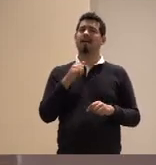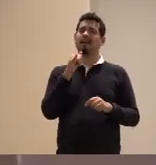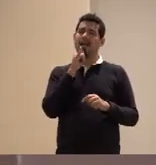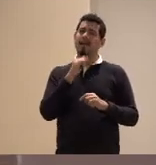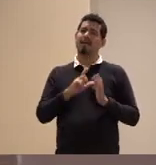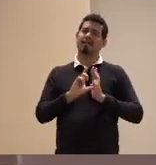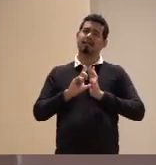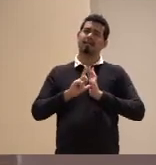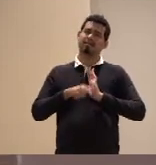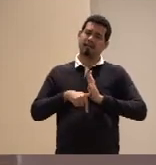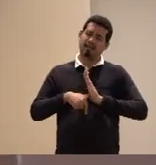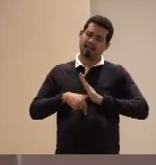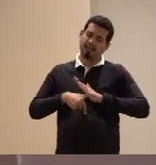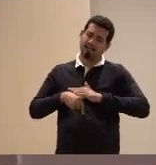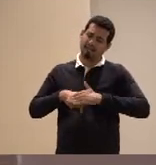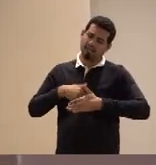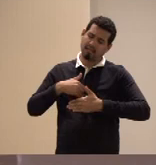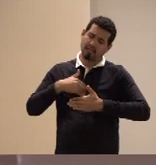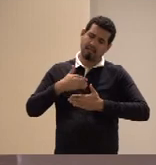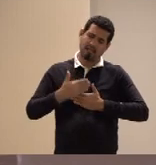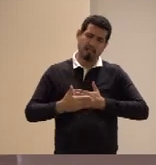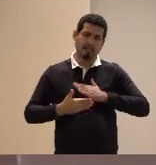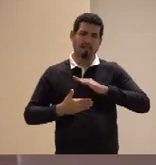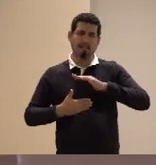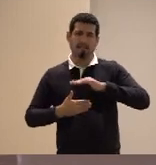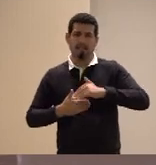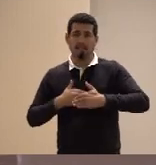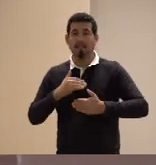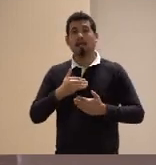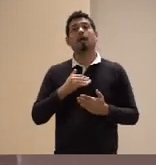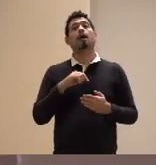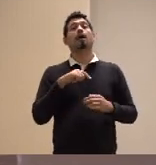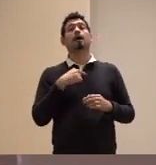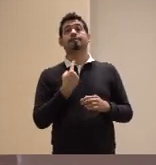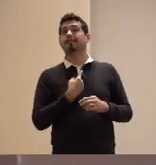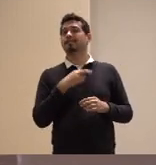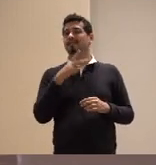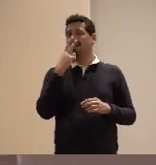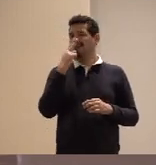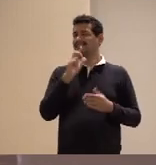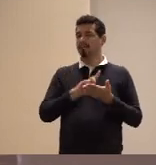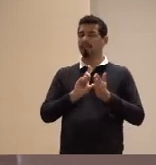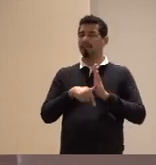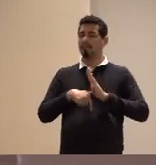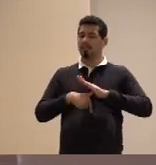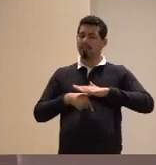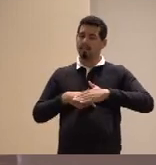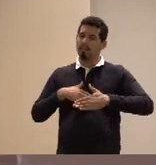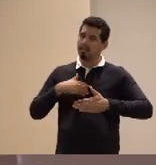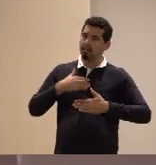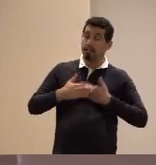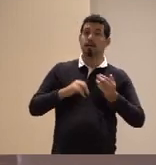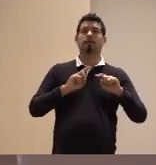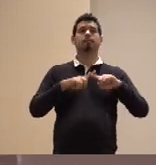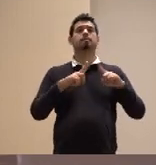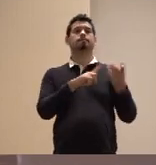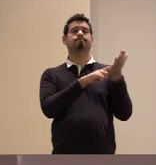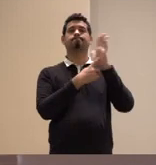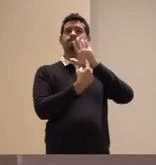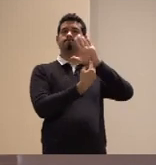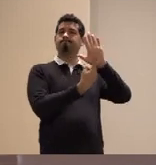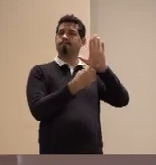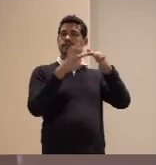atrasados, e nós continuamos aqui ainda um pouquinho a pé e atrasados. Bom, trazendo um pouquinho